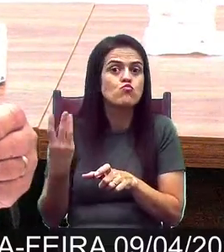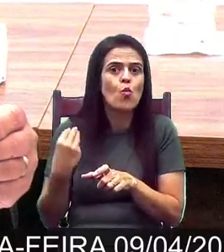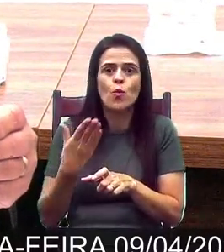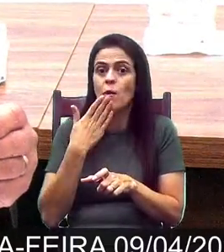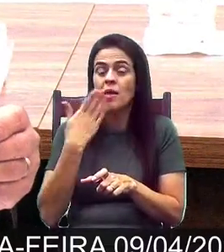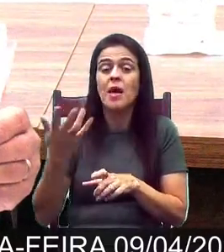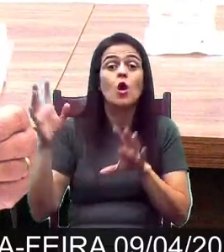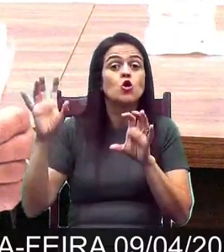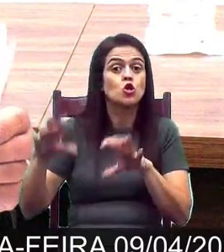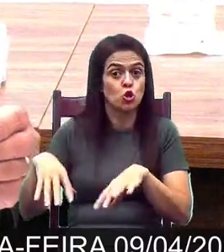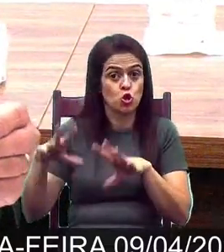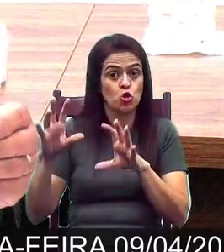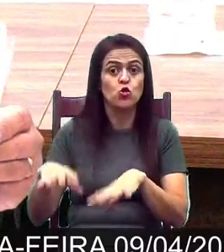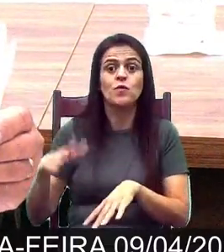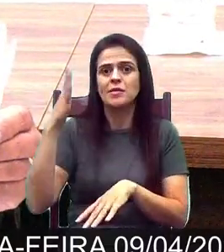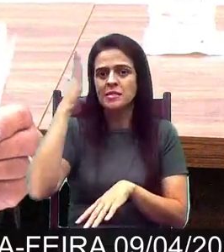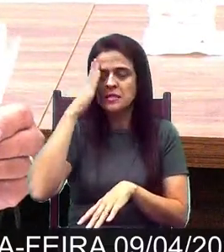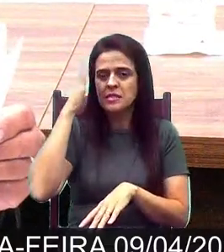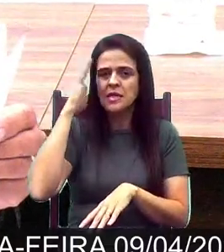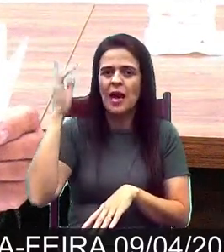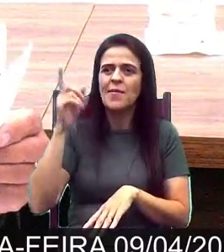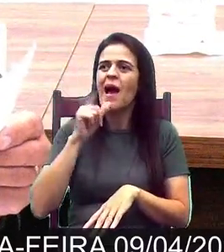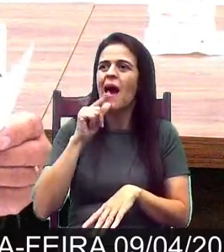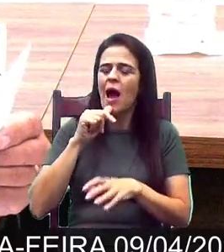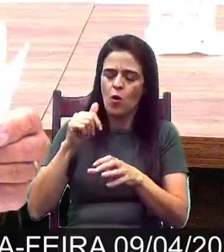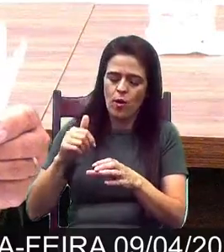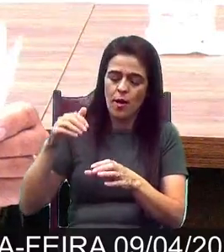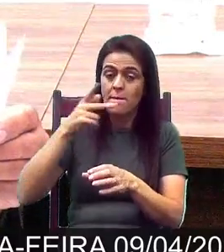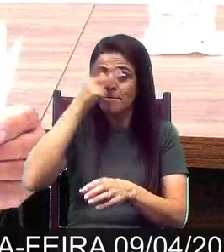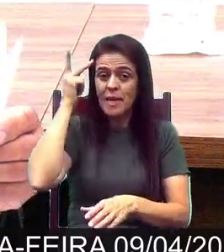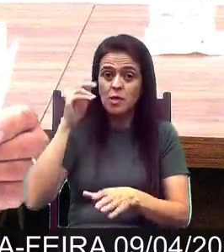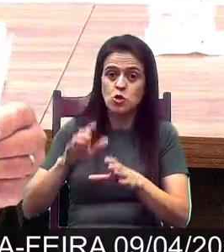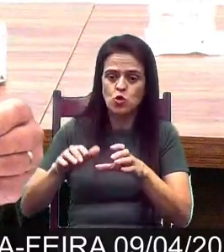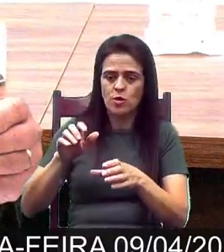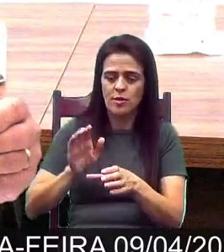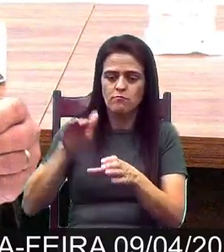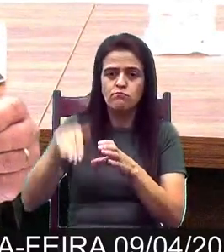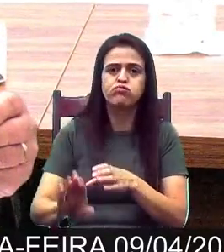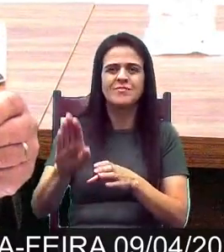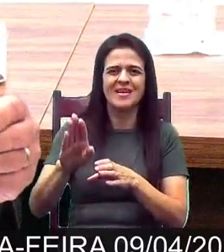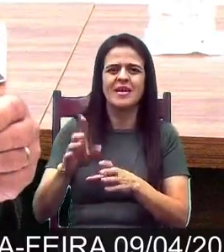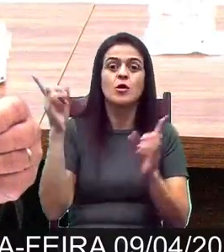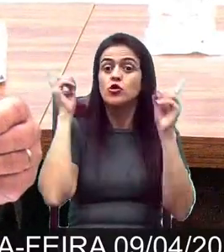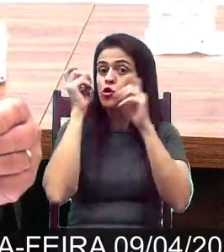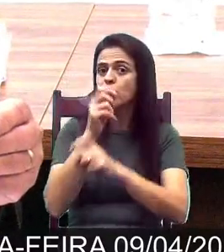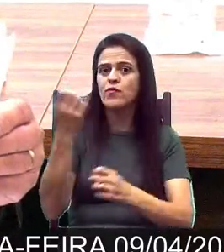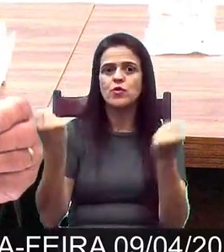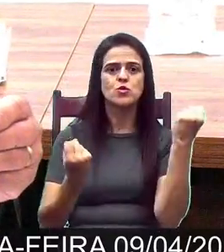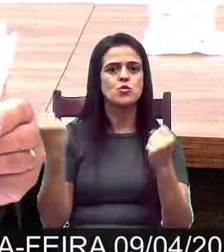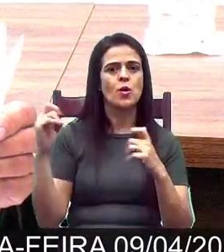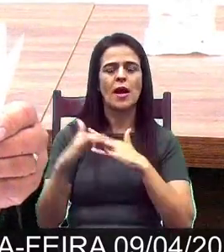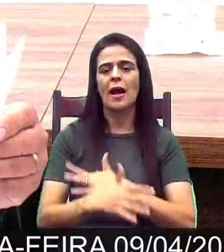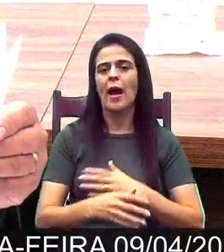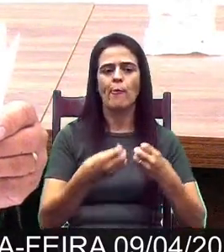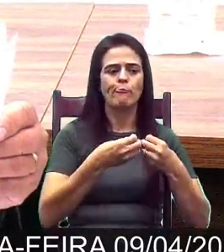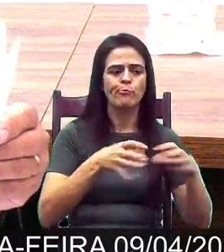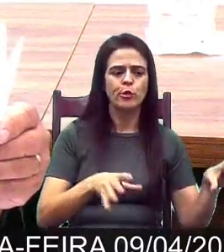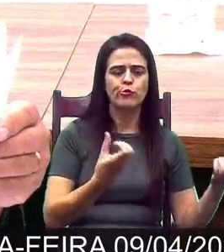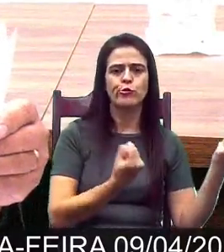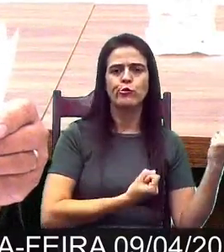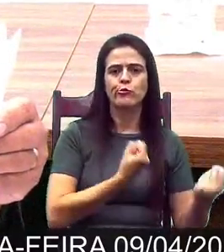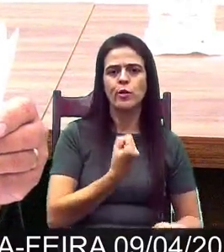um período de chuvas estão cheios de poças d'água que dificultam o tráfego, causando danos nos